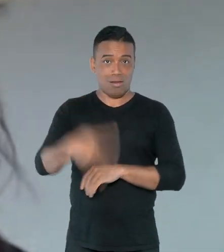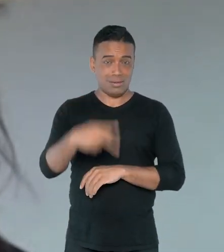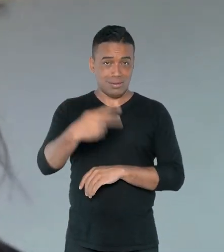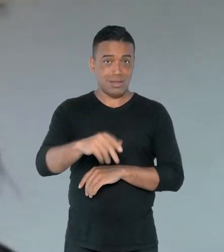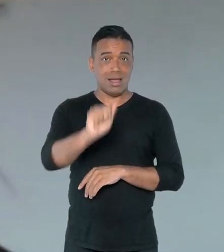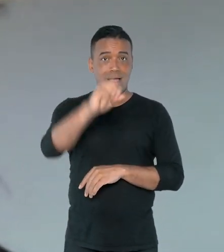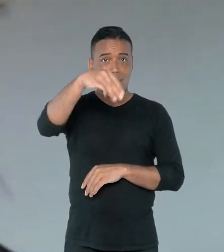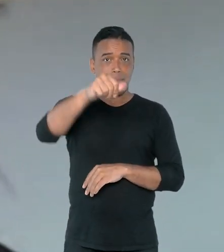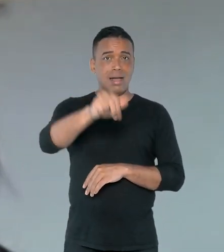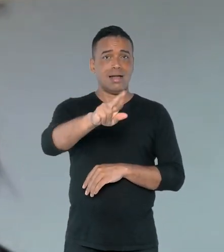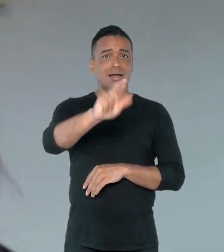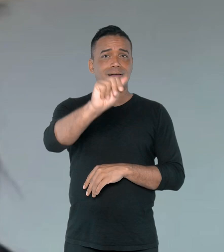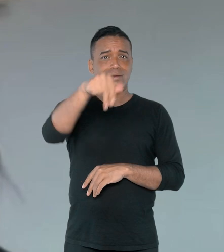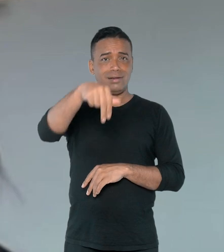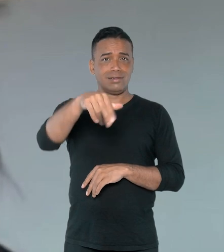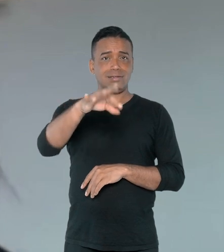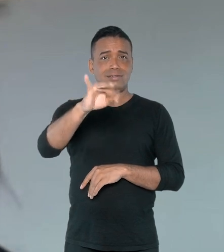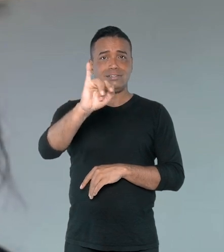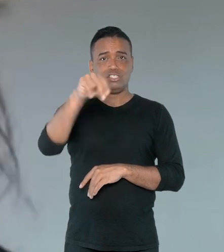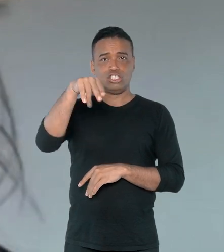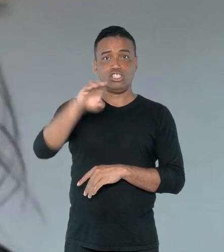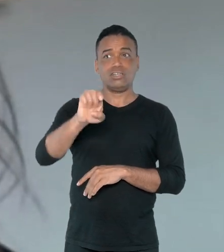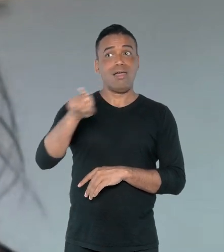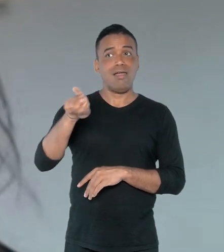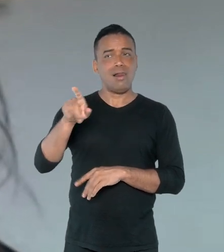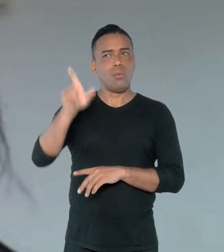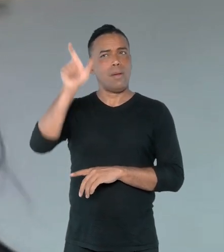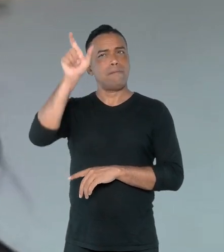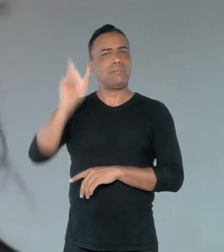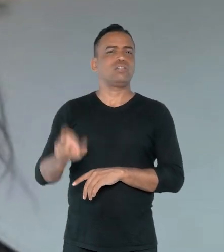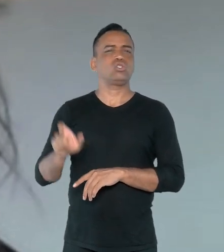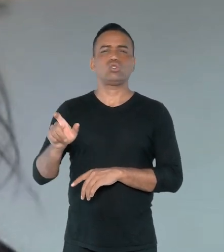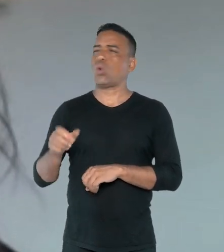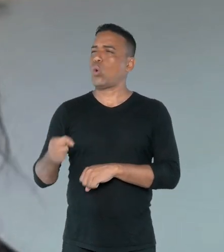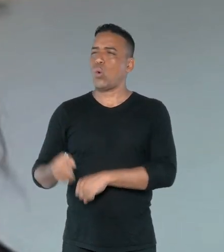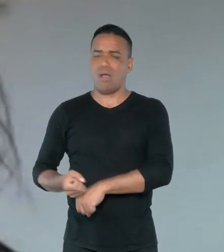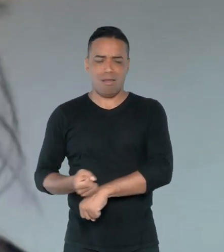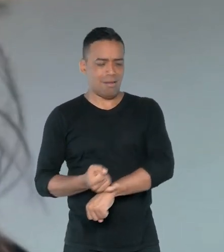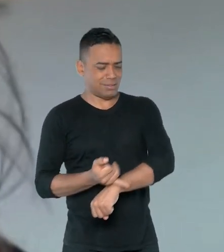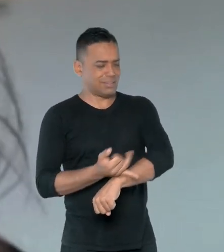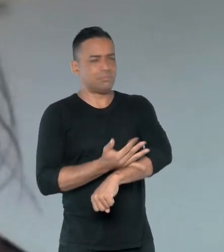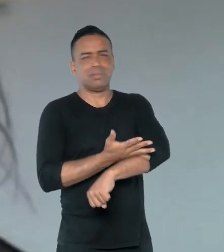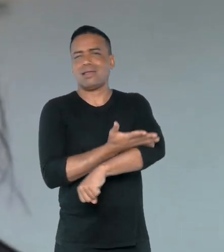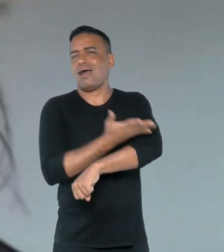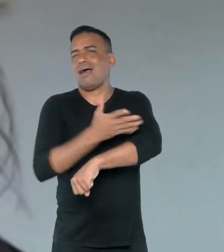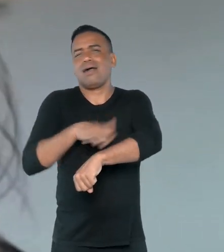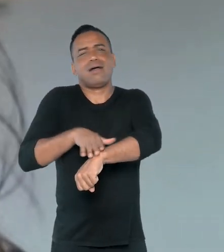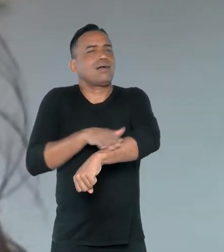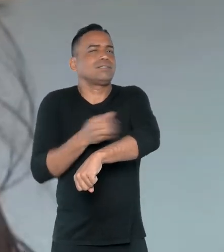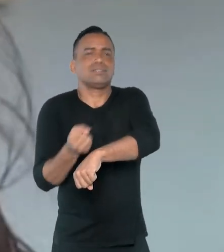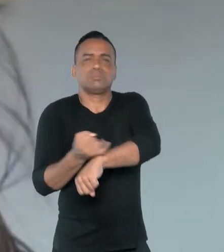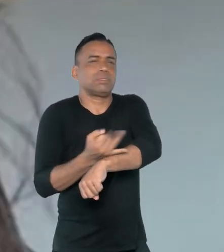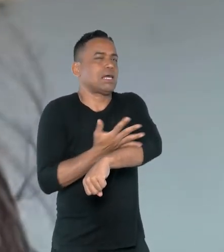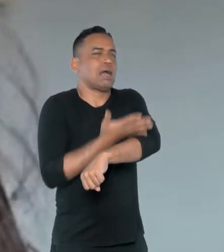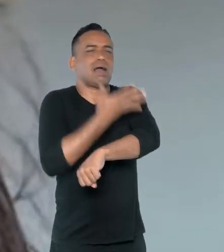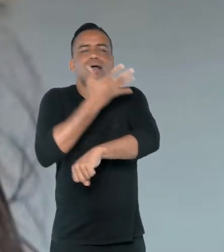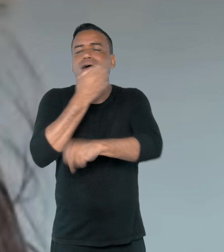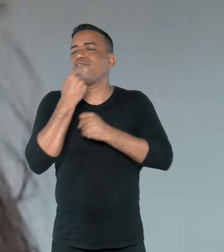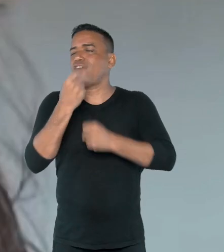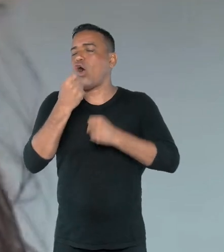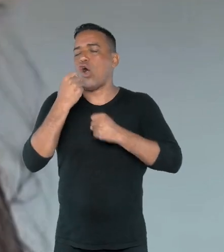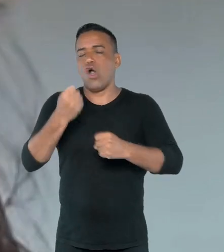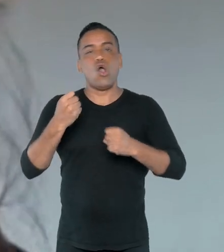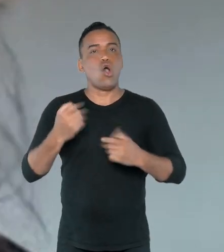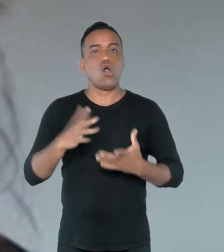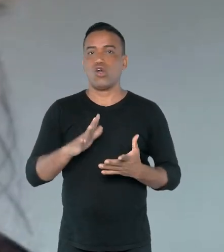eu percebi que ela era uma pessoa muito intuitiva, muito sensível, uma sensibilidade muito grande. Ela não